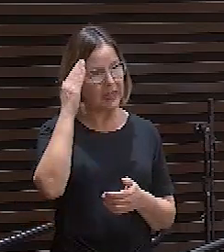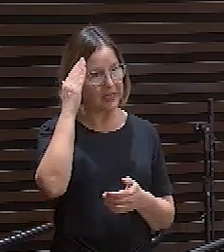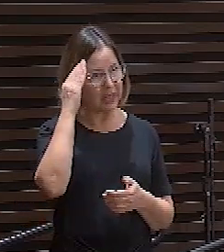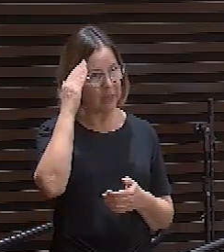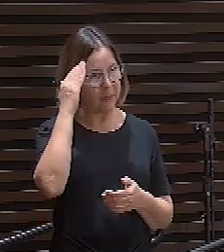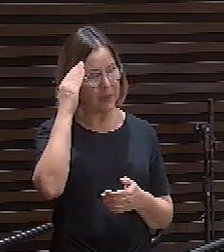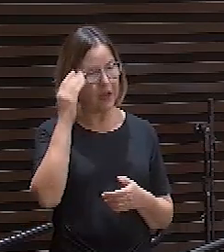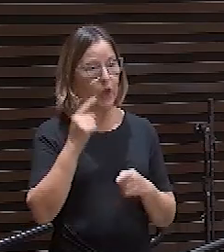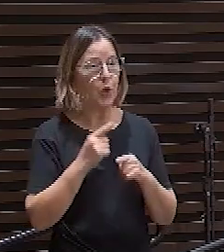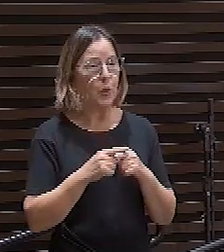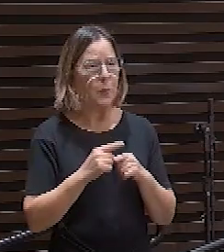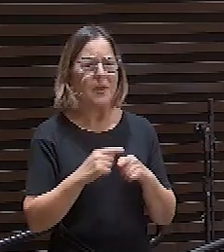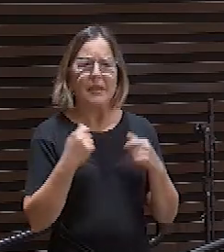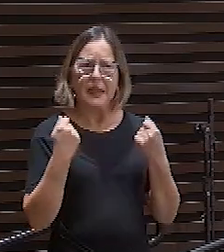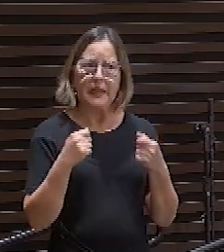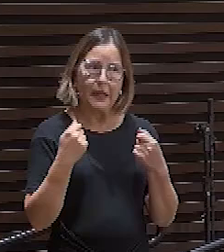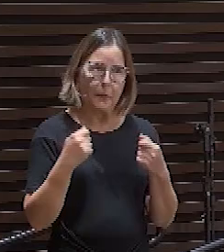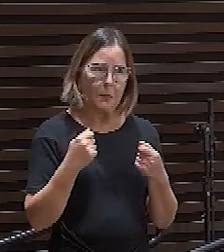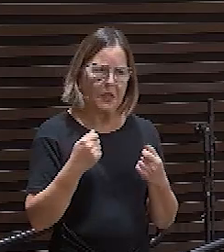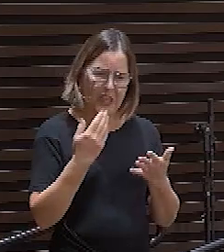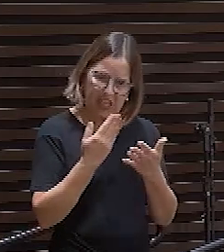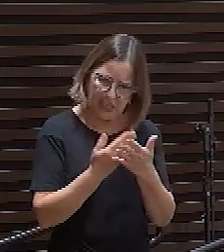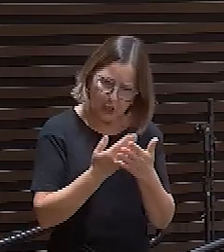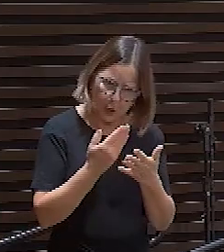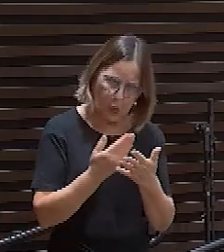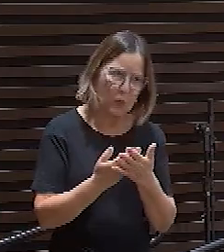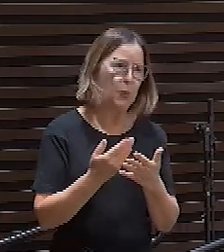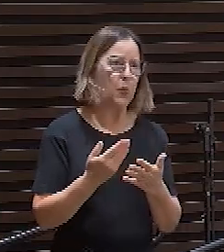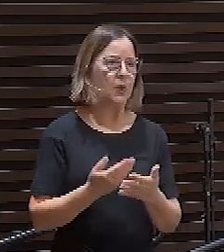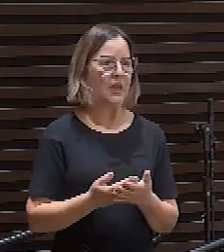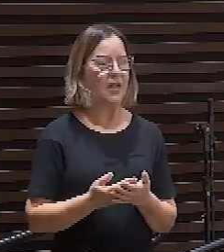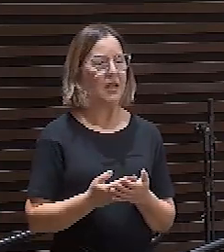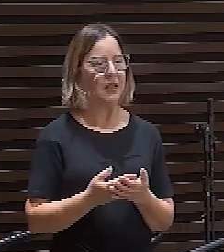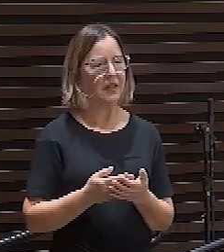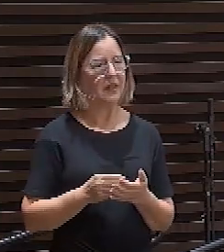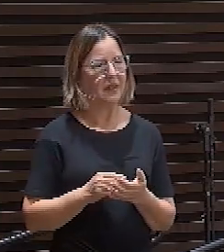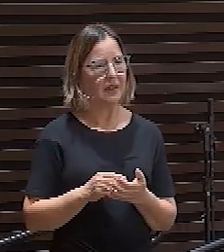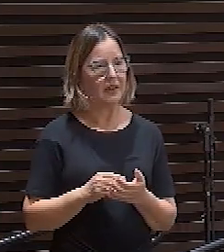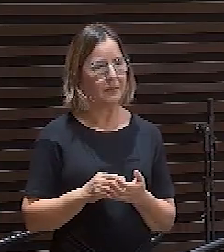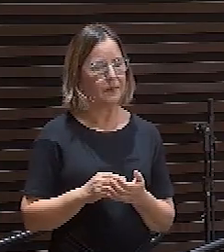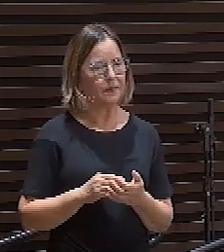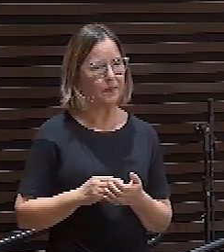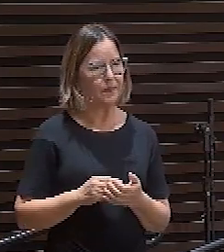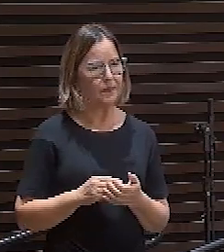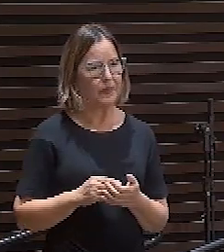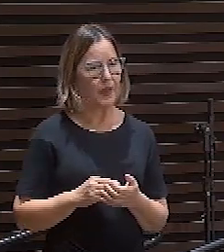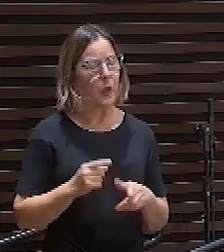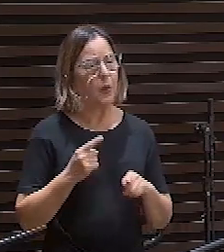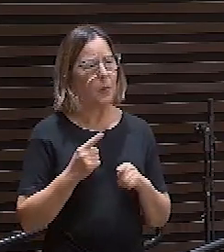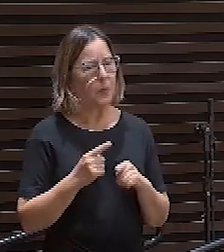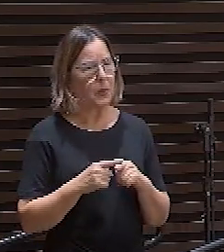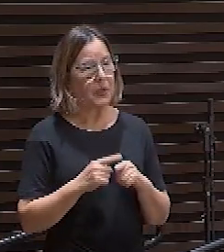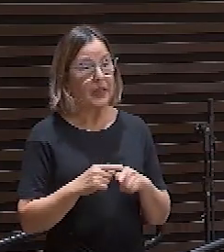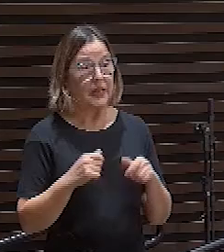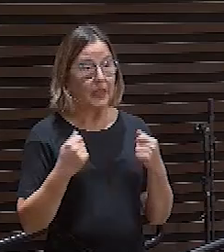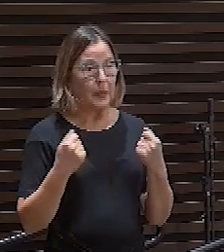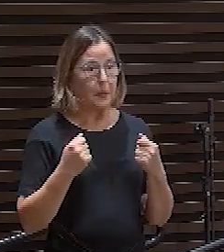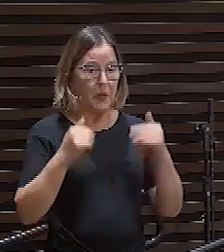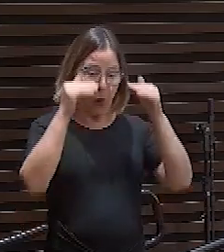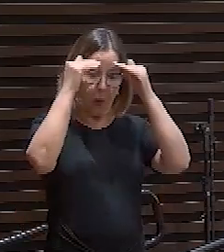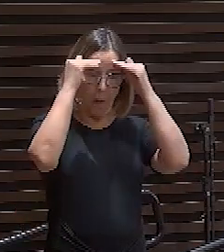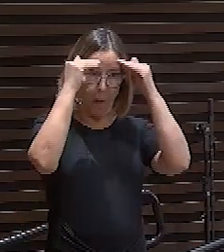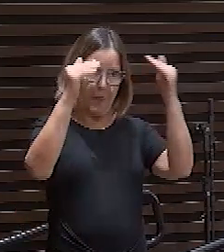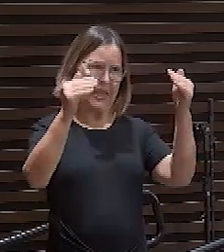alguma educação na escola, ser instruído para estudar, por que que ele tem que ser obediente e